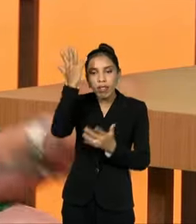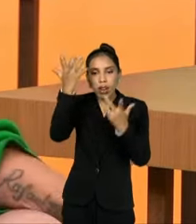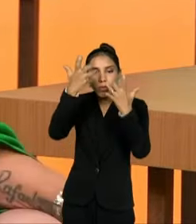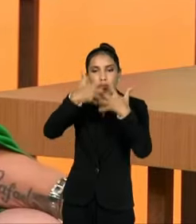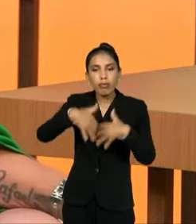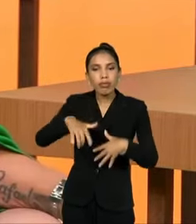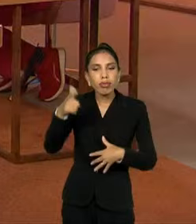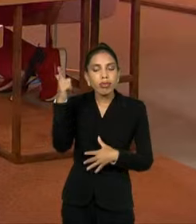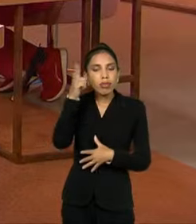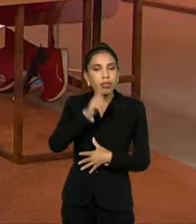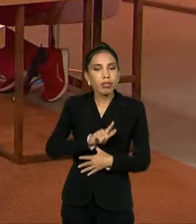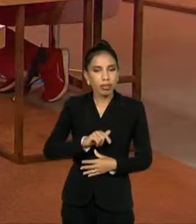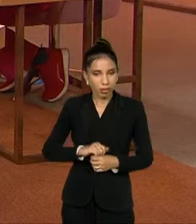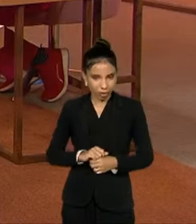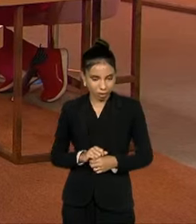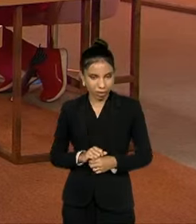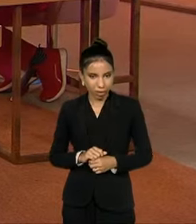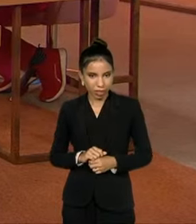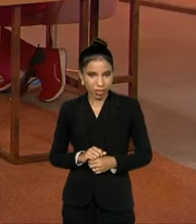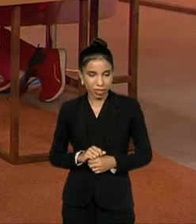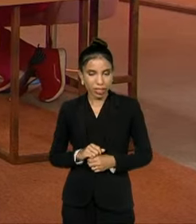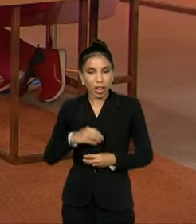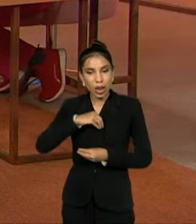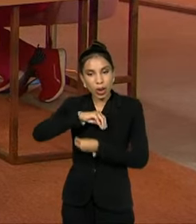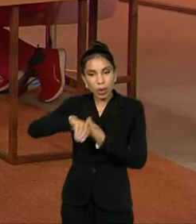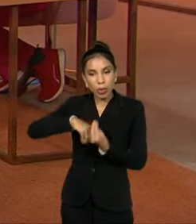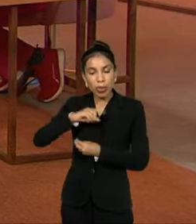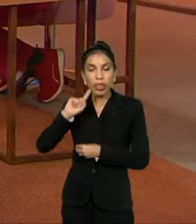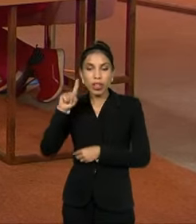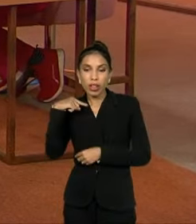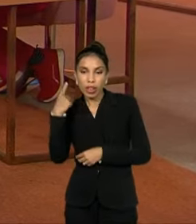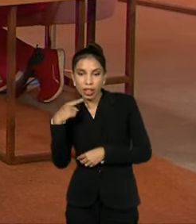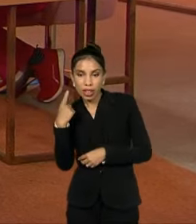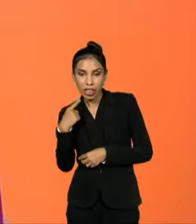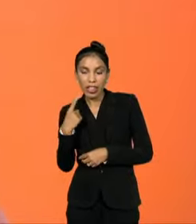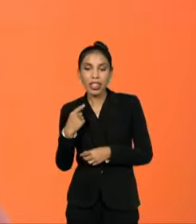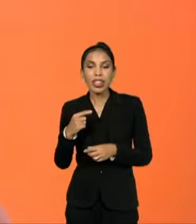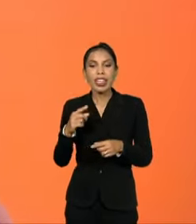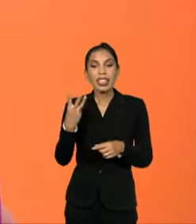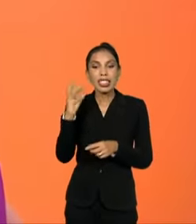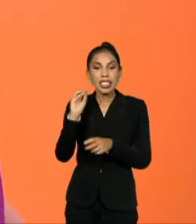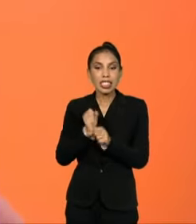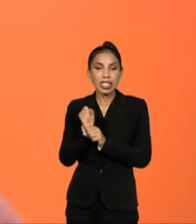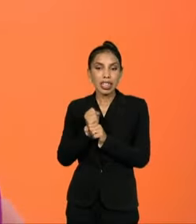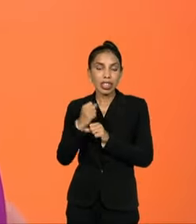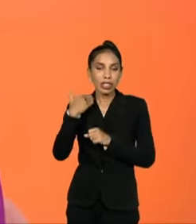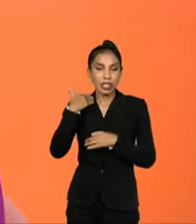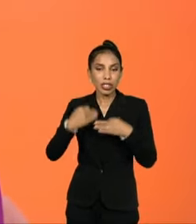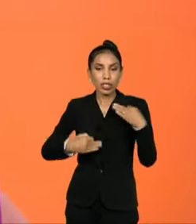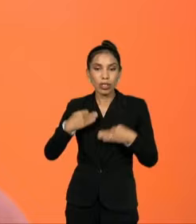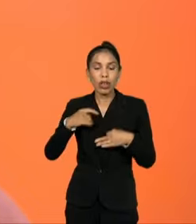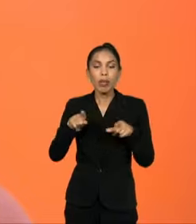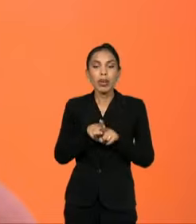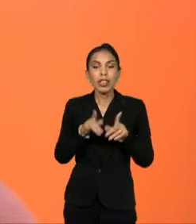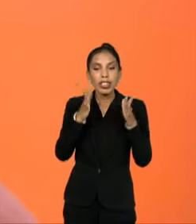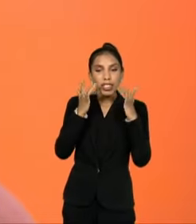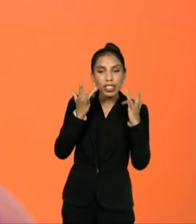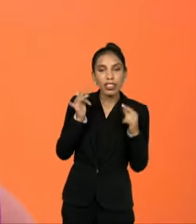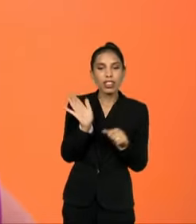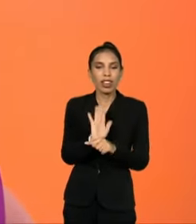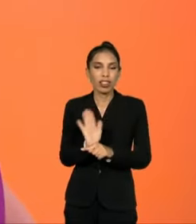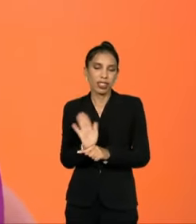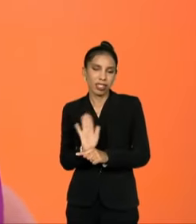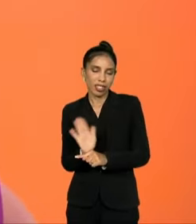bem esses termos mais... Eu tenho uma trajetória que mistura isso, eu sou do direito, sou magistrada há 30 anos, mas fui do teatro, fui do